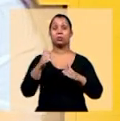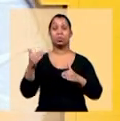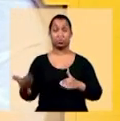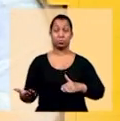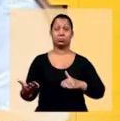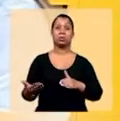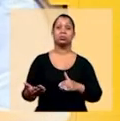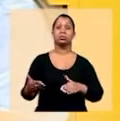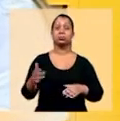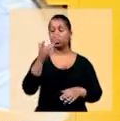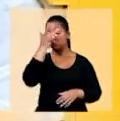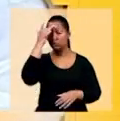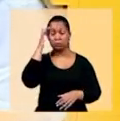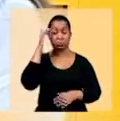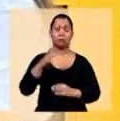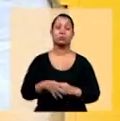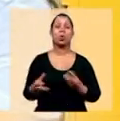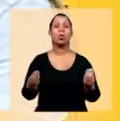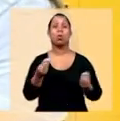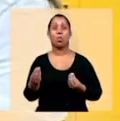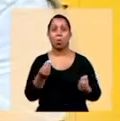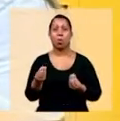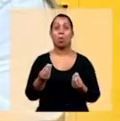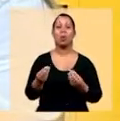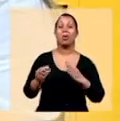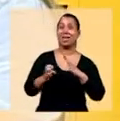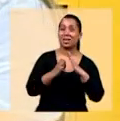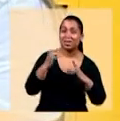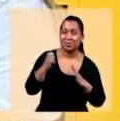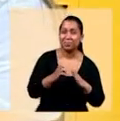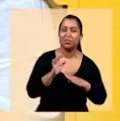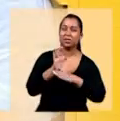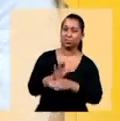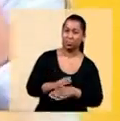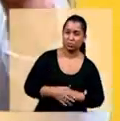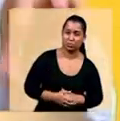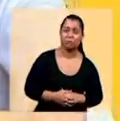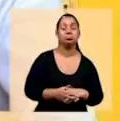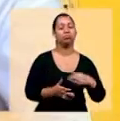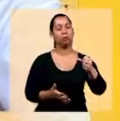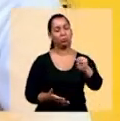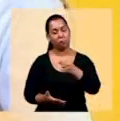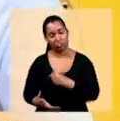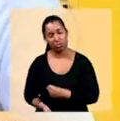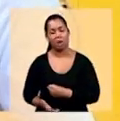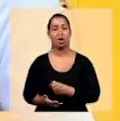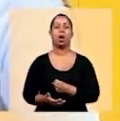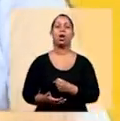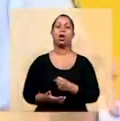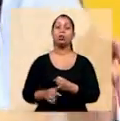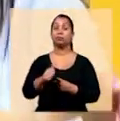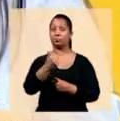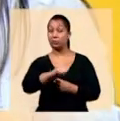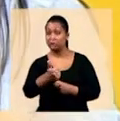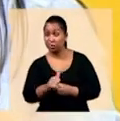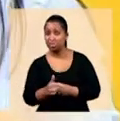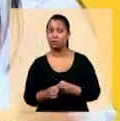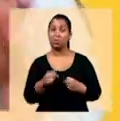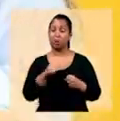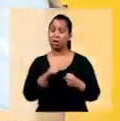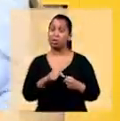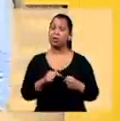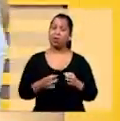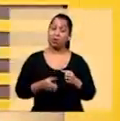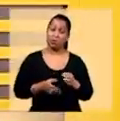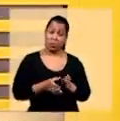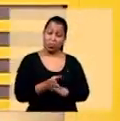que é o processo de aplicar pessoas. Como que eu aplico uma pessoa em uma empresa? Eu contrato, faço um processo de seleção, eu pego essa pessoa e